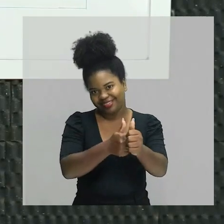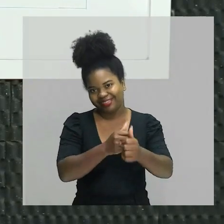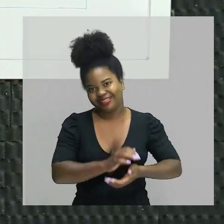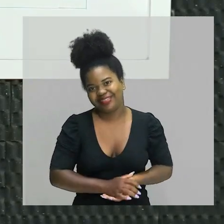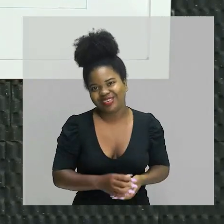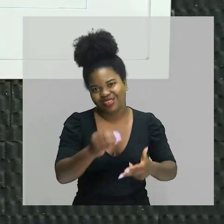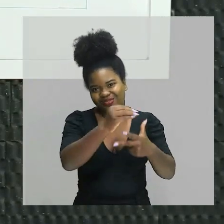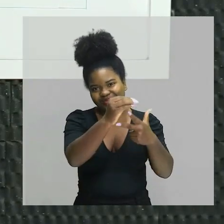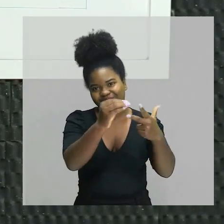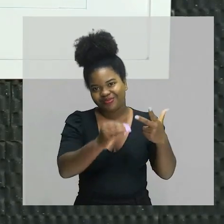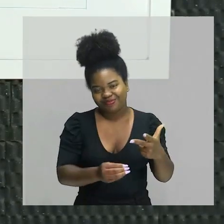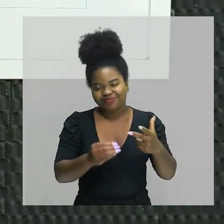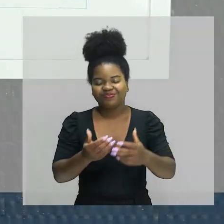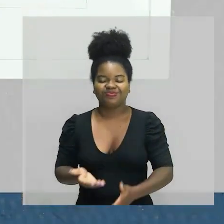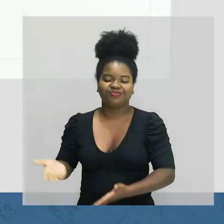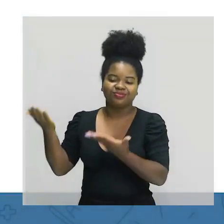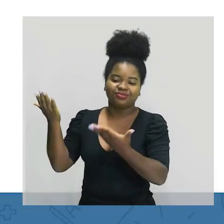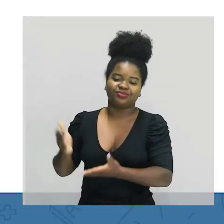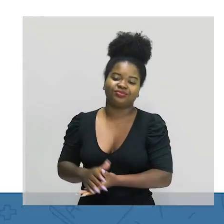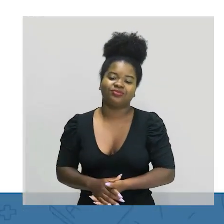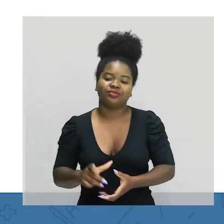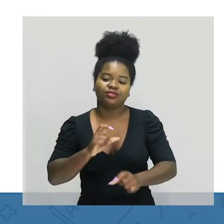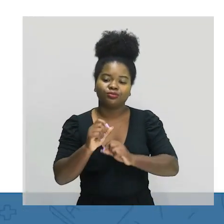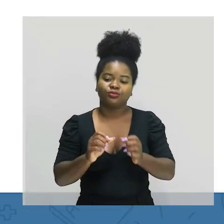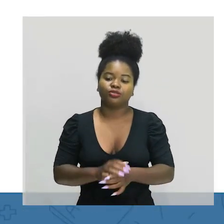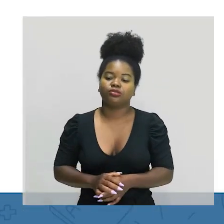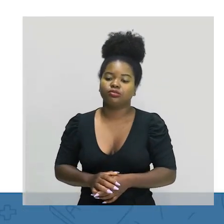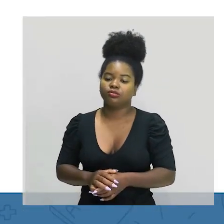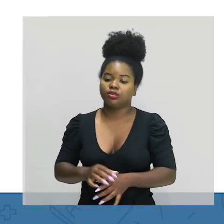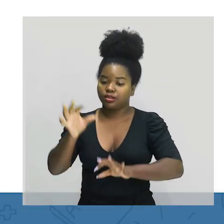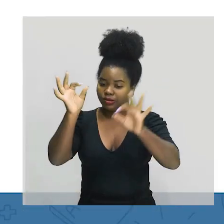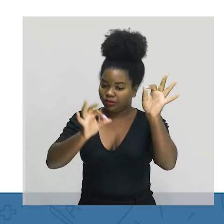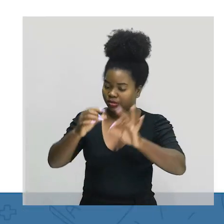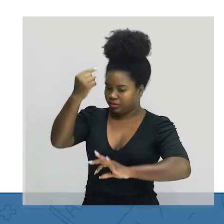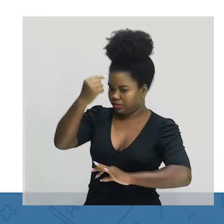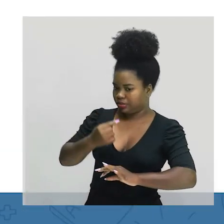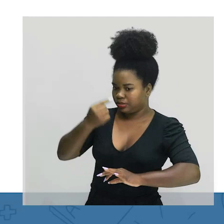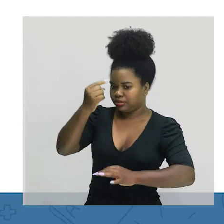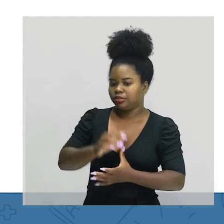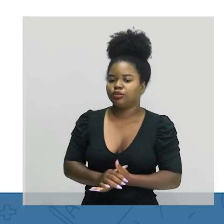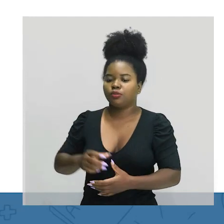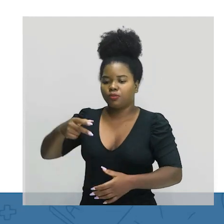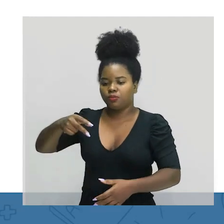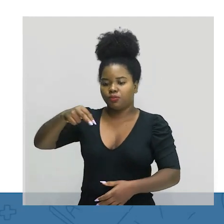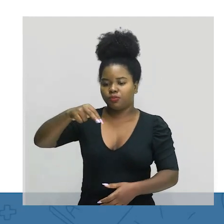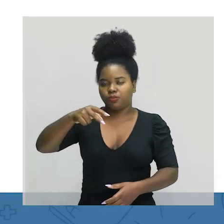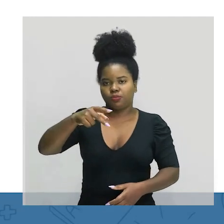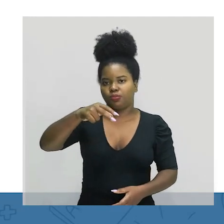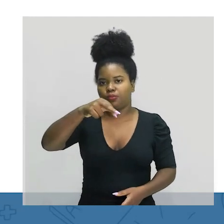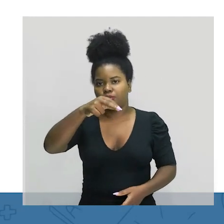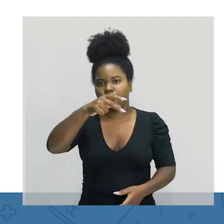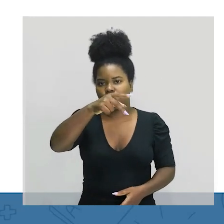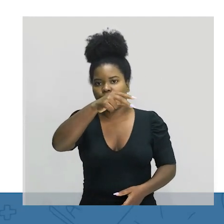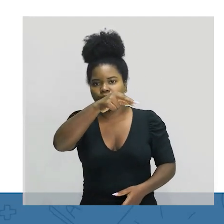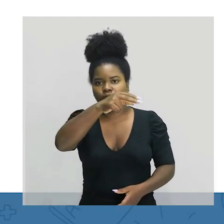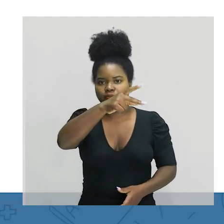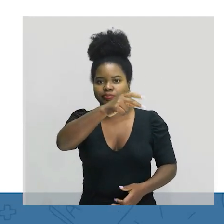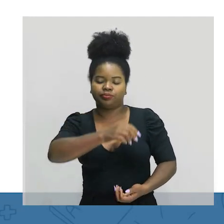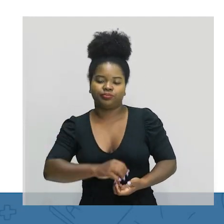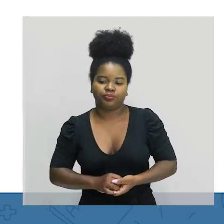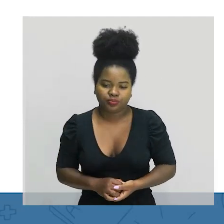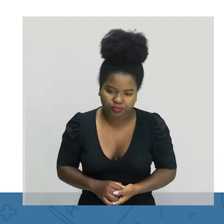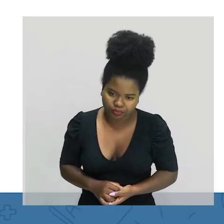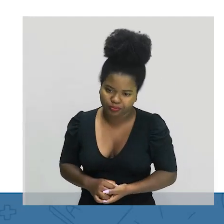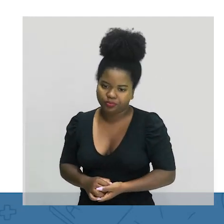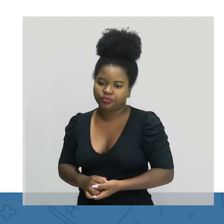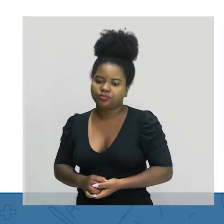questão do Enem. Aqui ele desenhou, né, uma escada, uma vista frontal de uma escada, né?